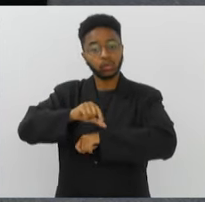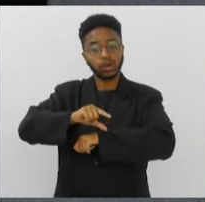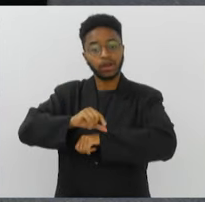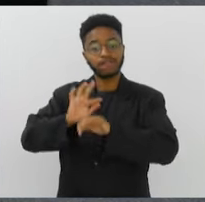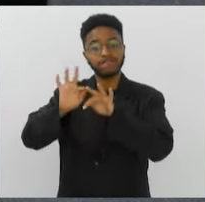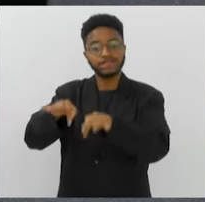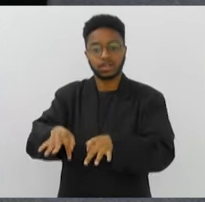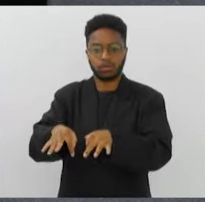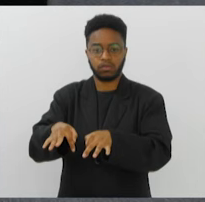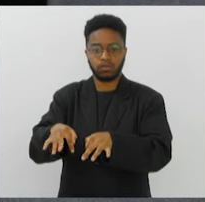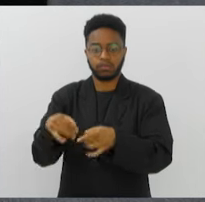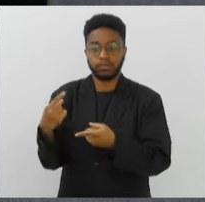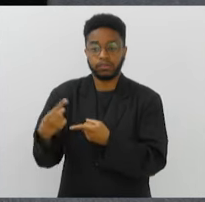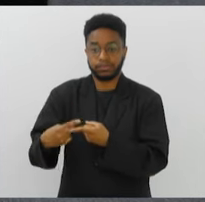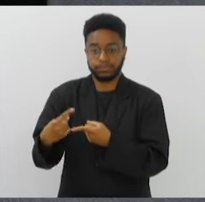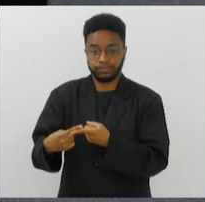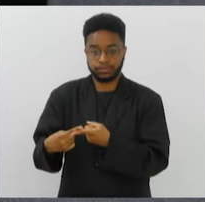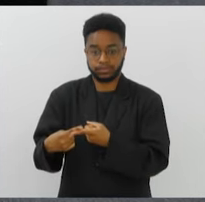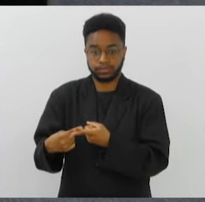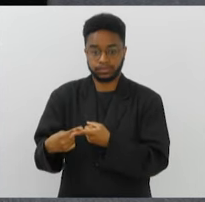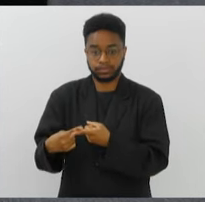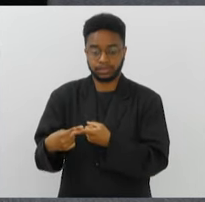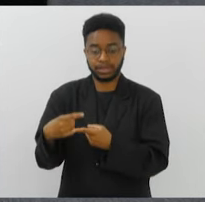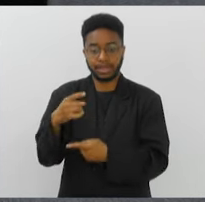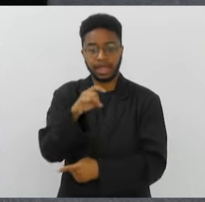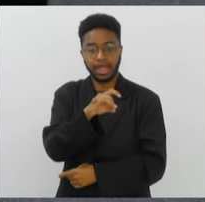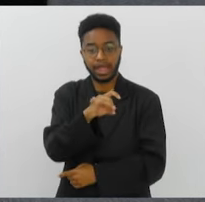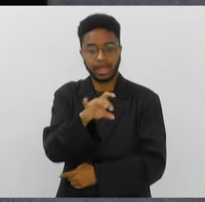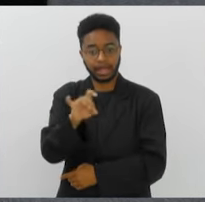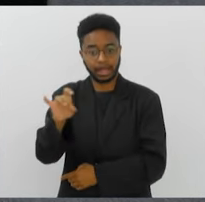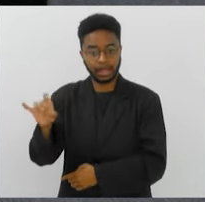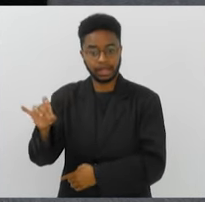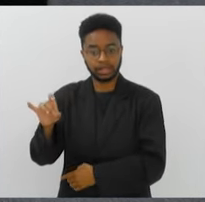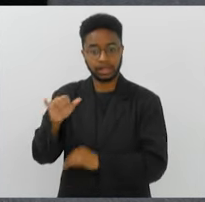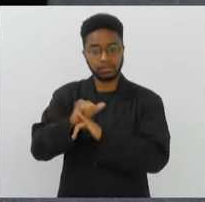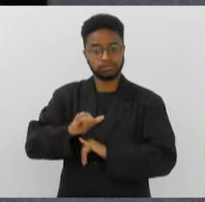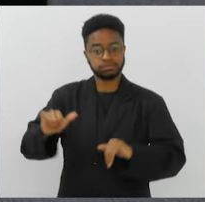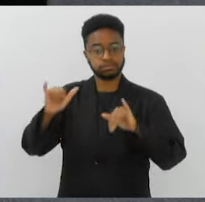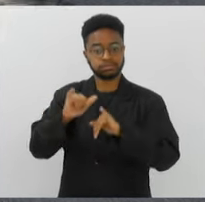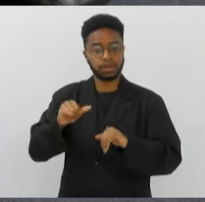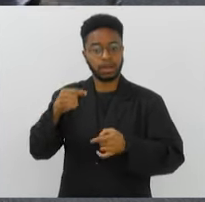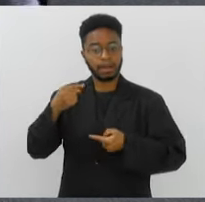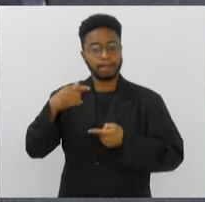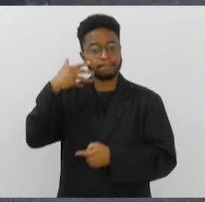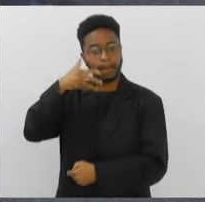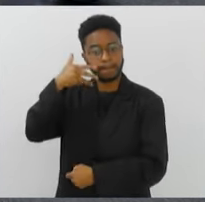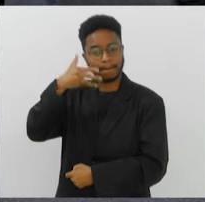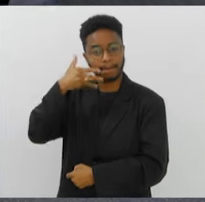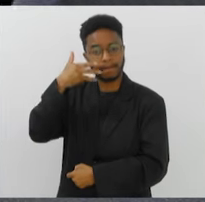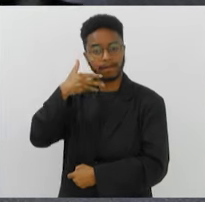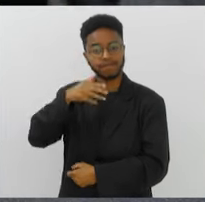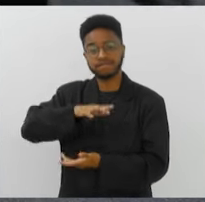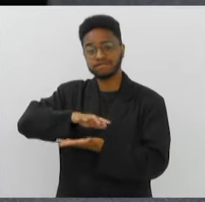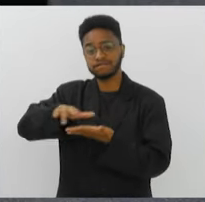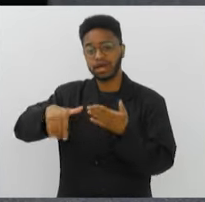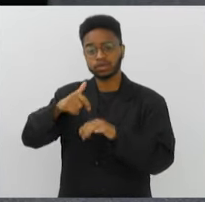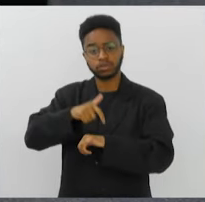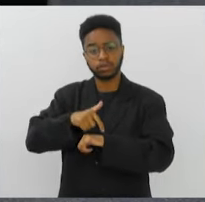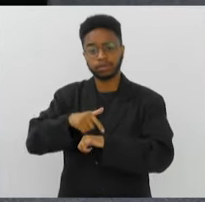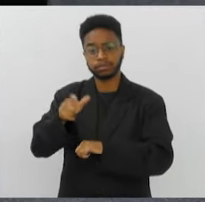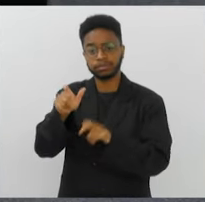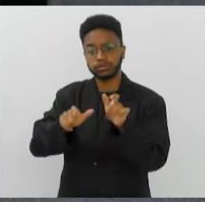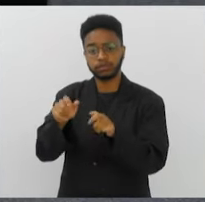final, porque cada declaração dessa, diversos vêm fazer